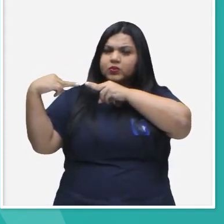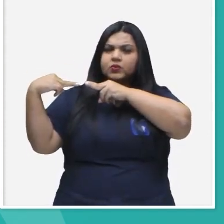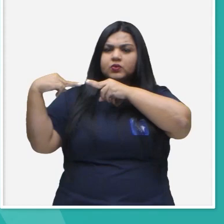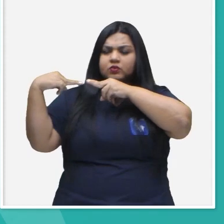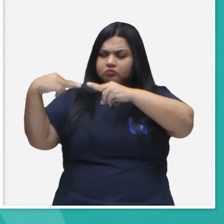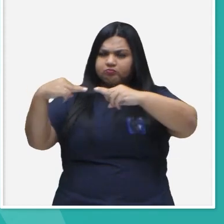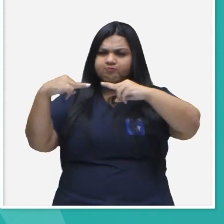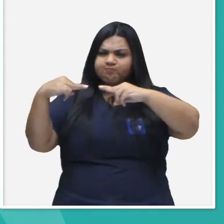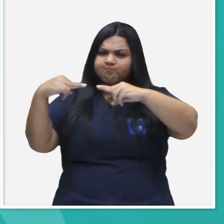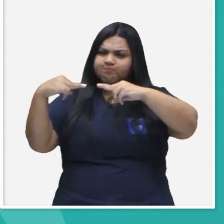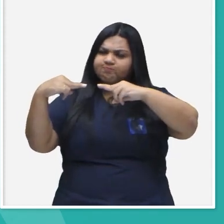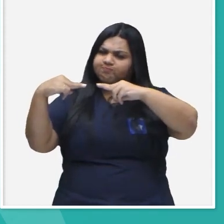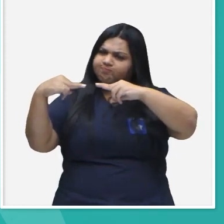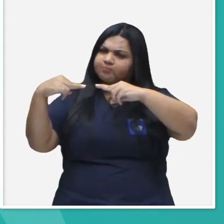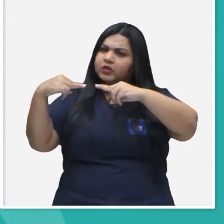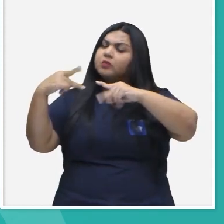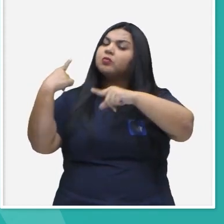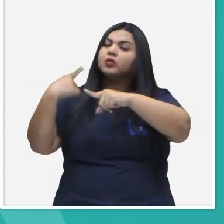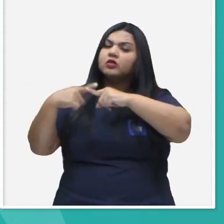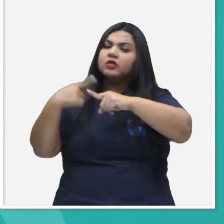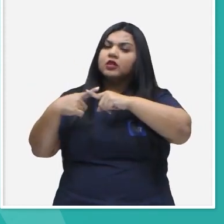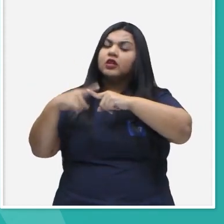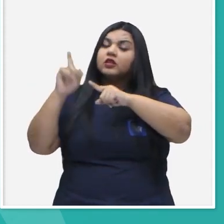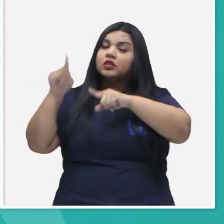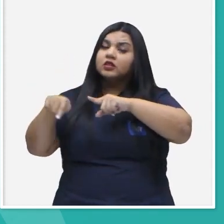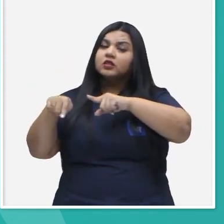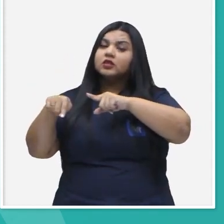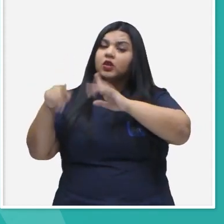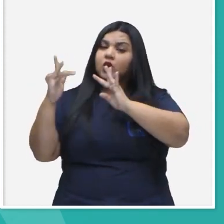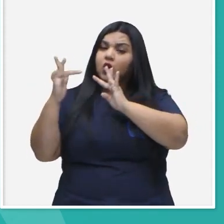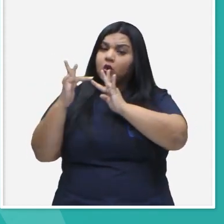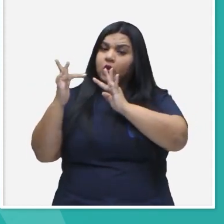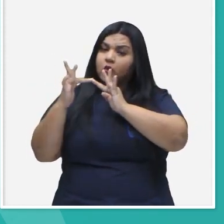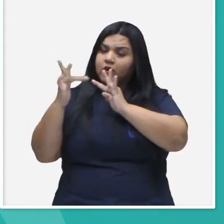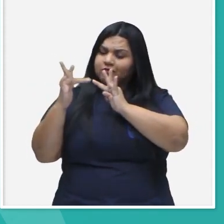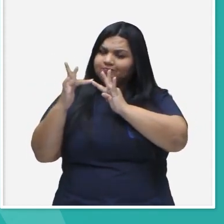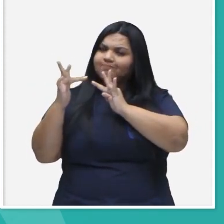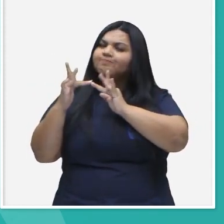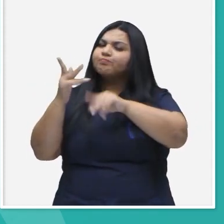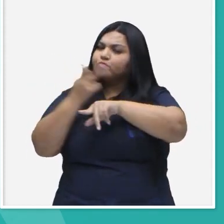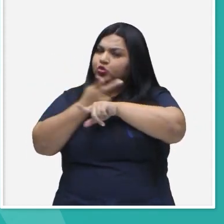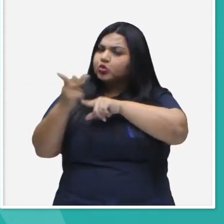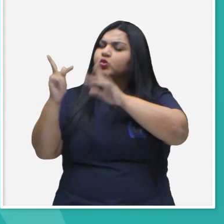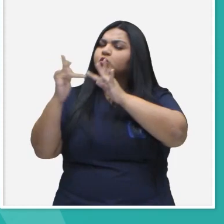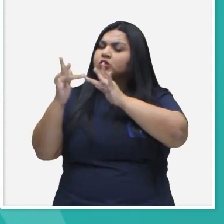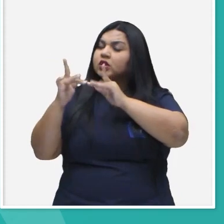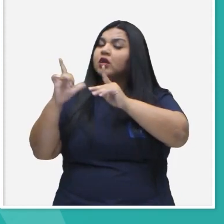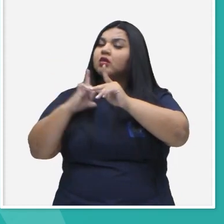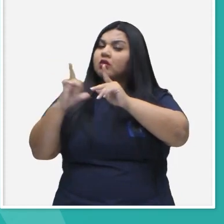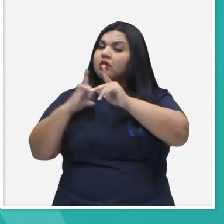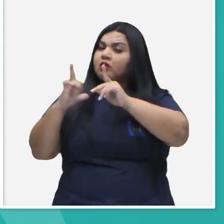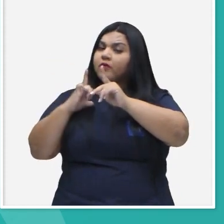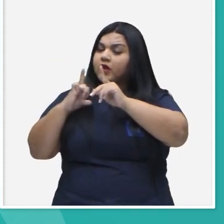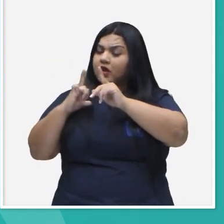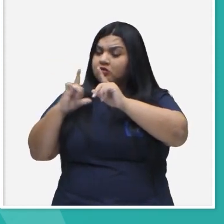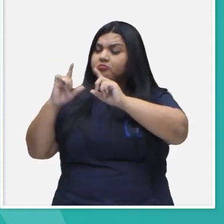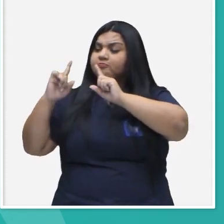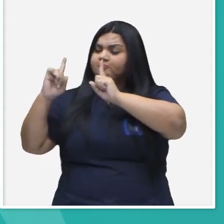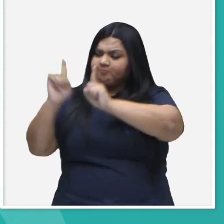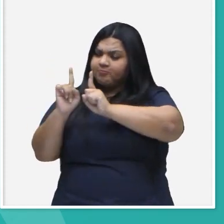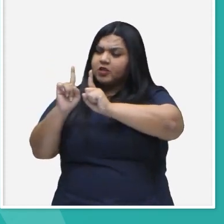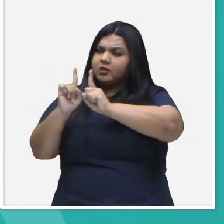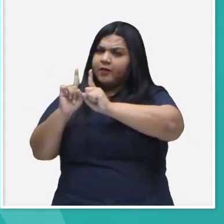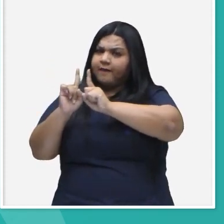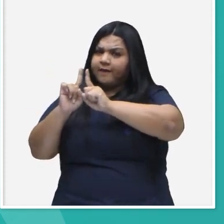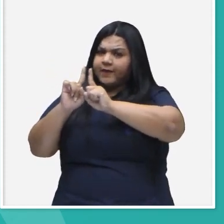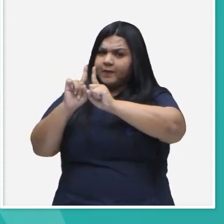outro, né? Até porque é um esporte de puro contato, onde eu tenho que levar o meu adversário com